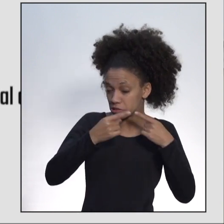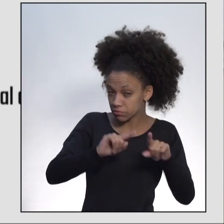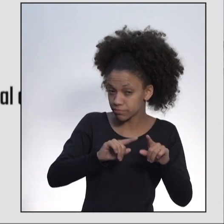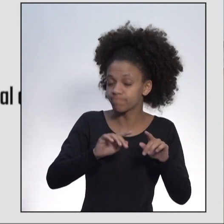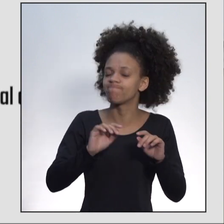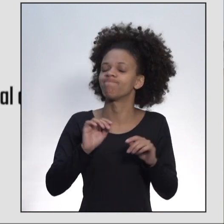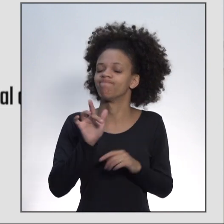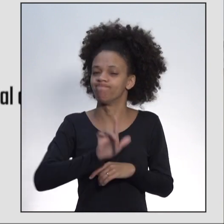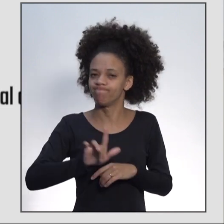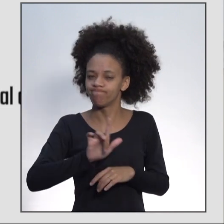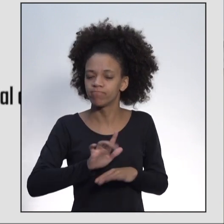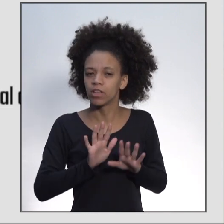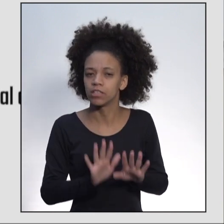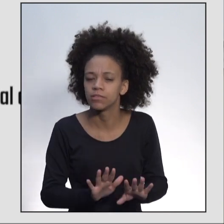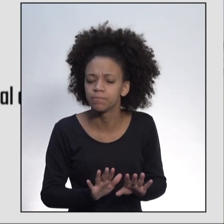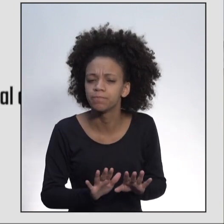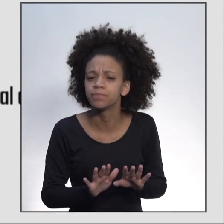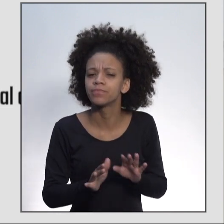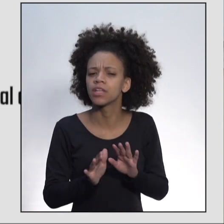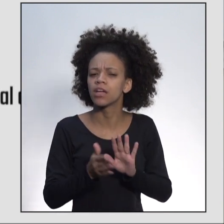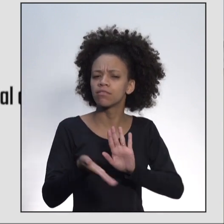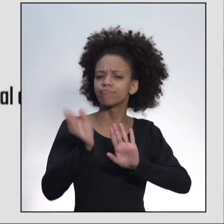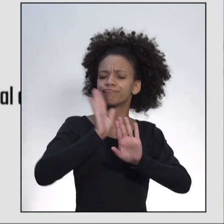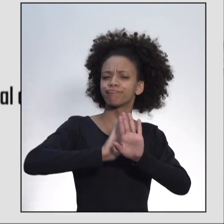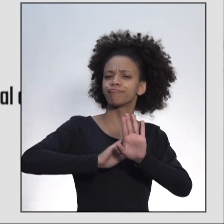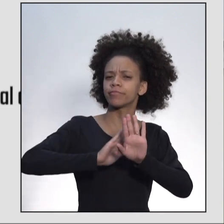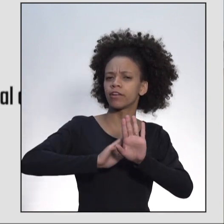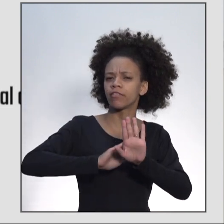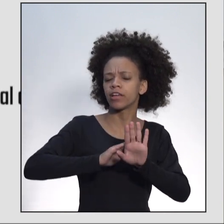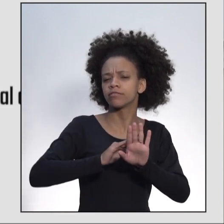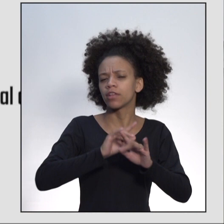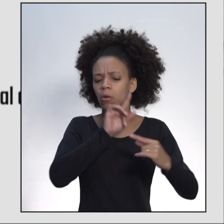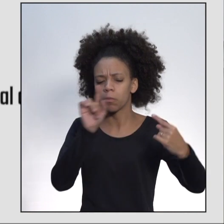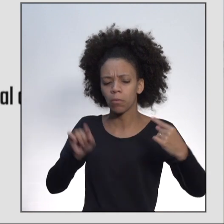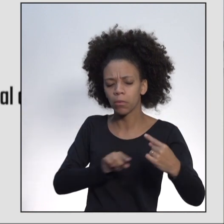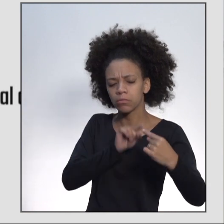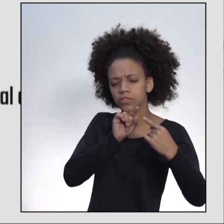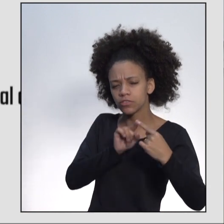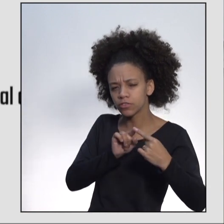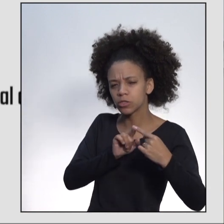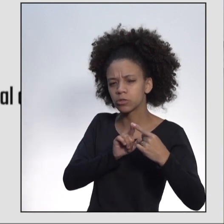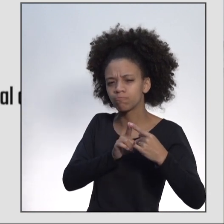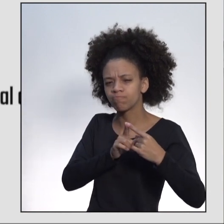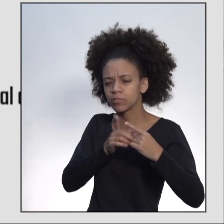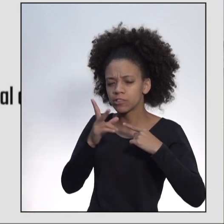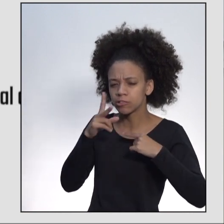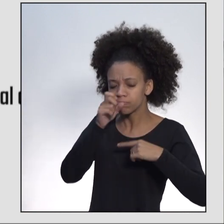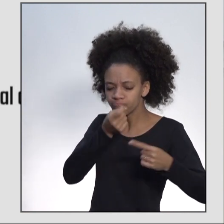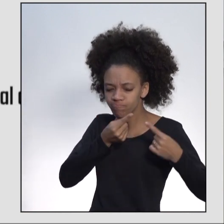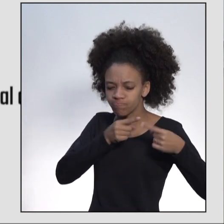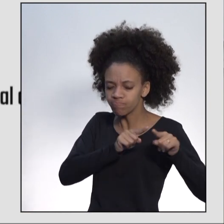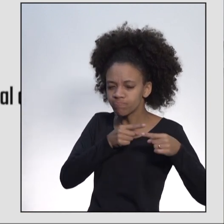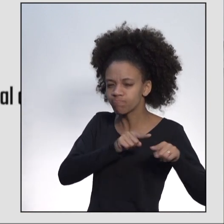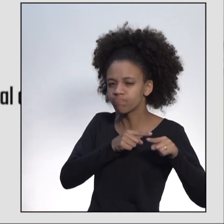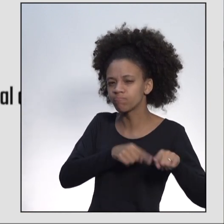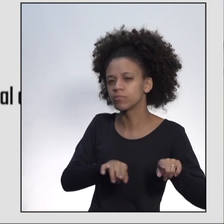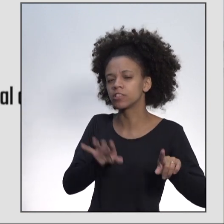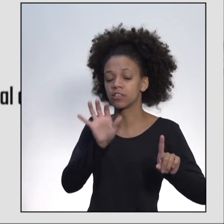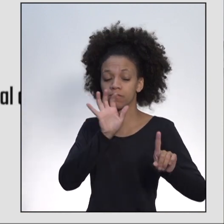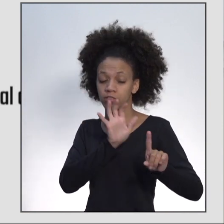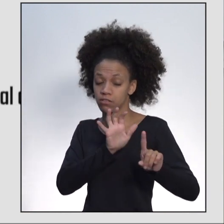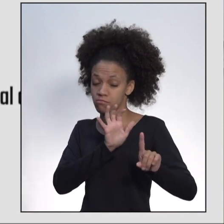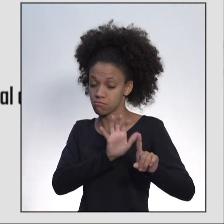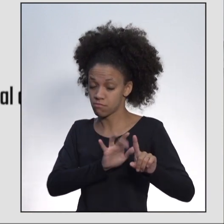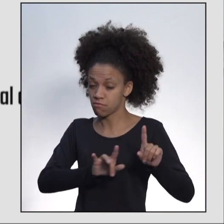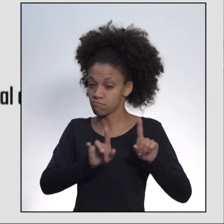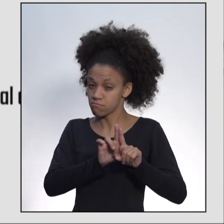elementos visuais e verbais, tem como principal objetivo persuadir o leitor e